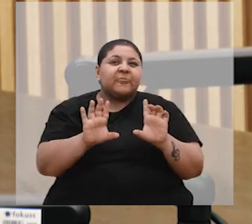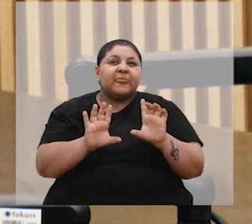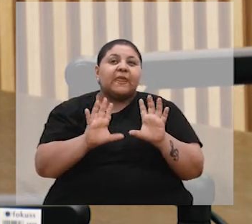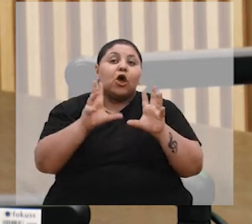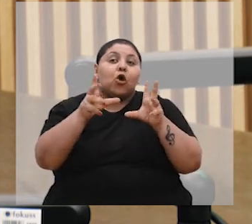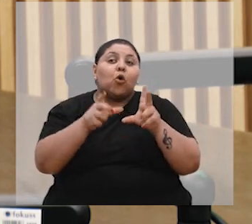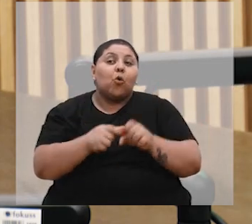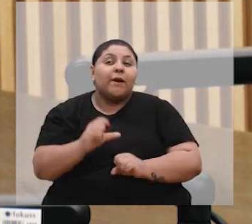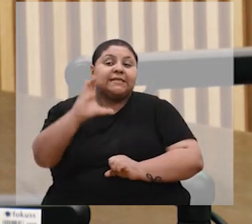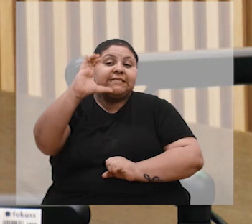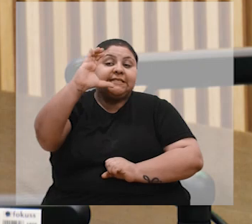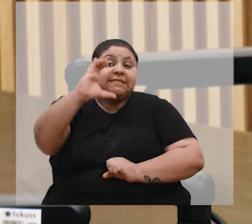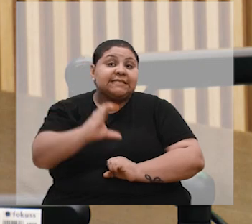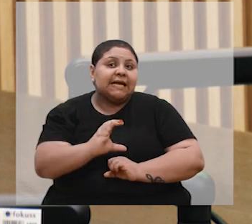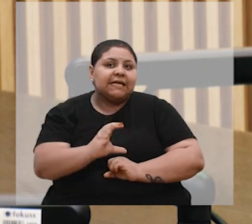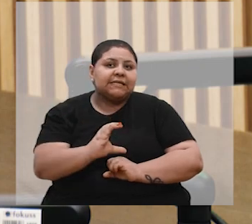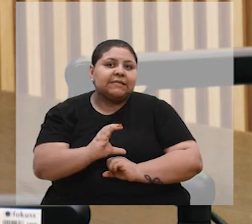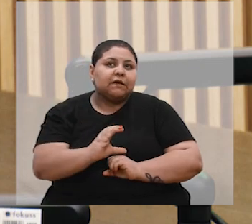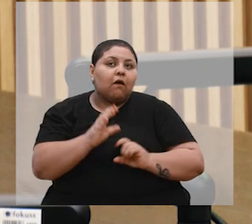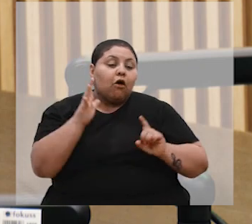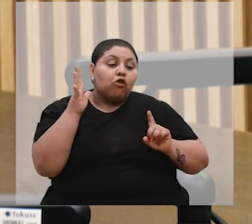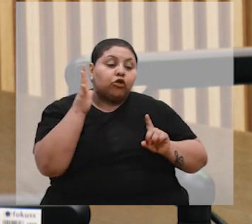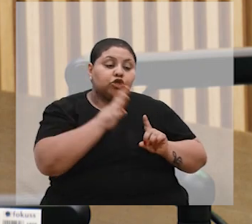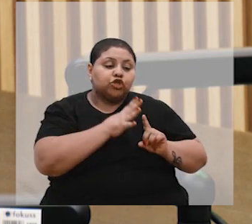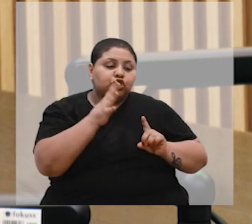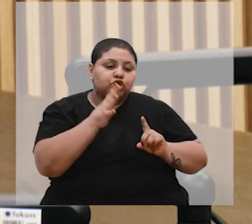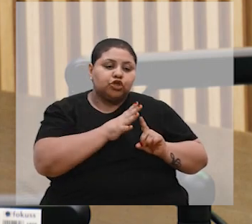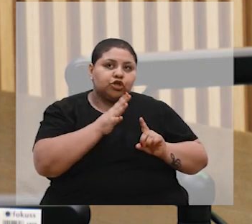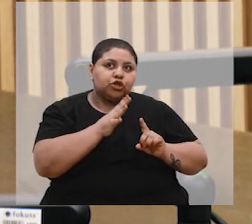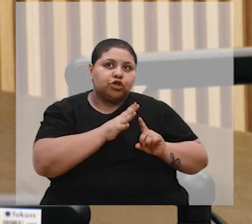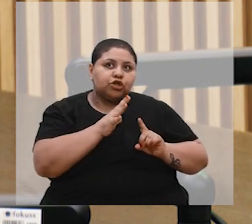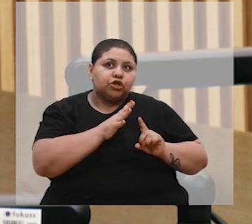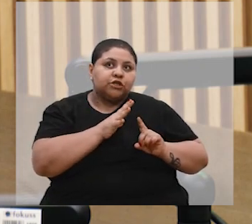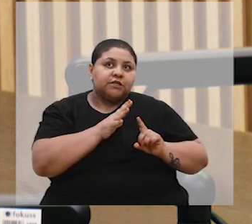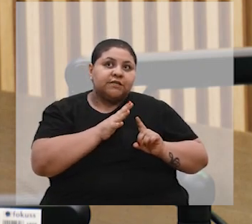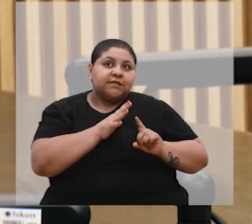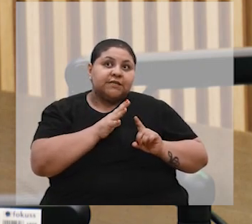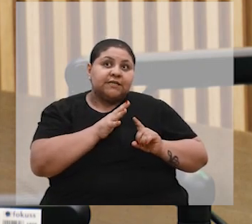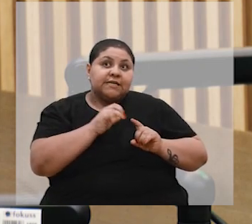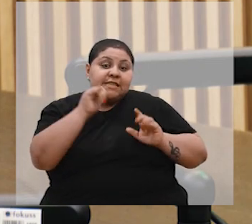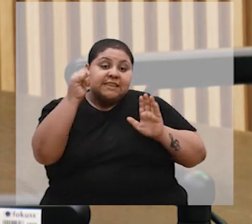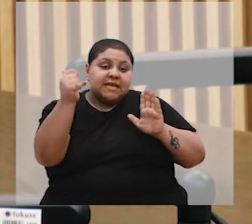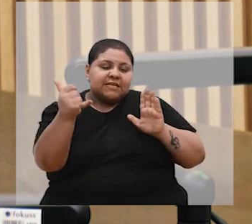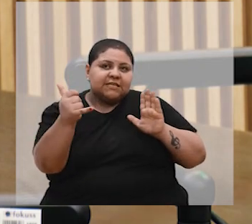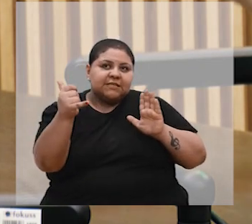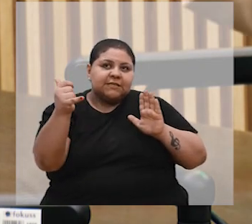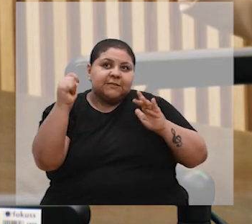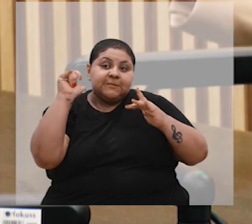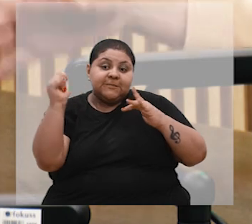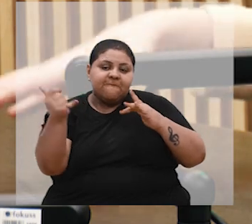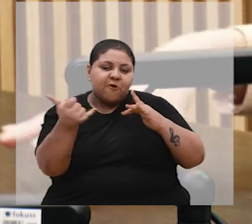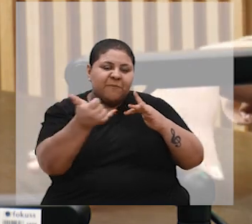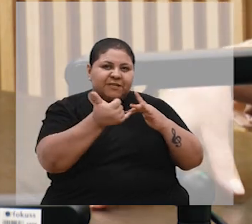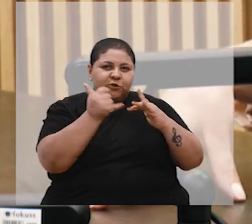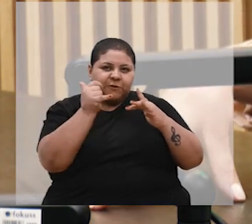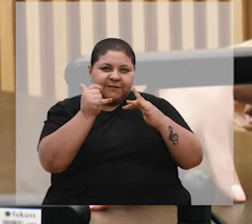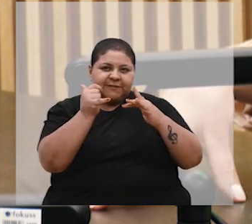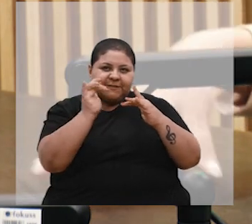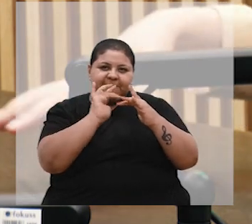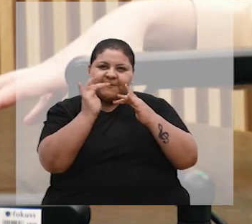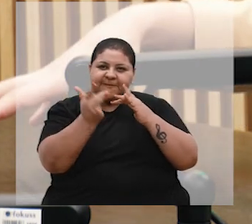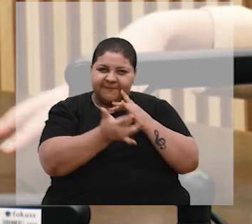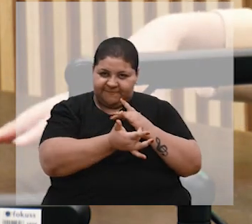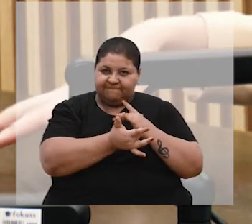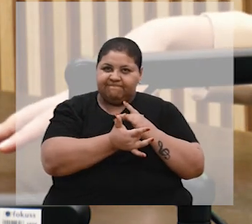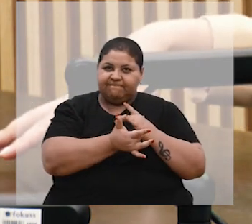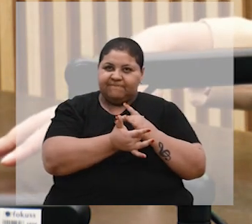quanto esses eleitores, eles se influenciam pelas informações que estão nas redes hoje. Mas ainda mais, né, não só pelo